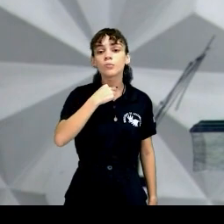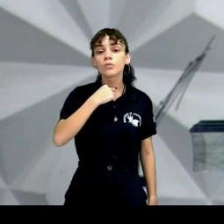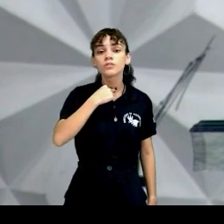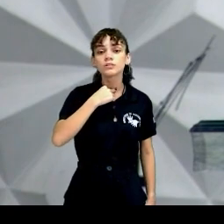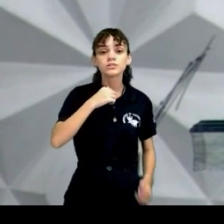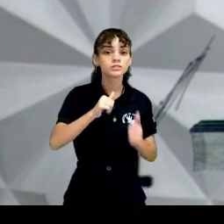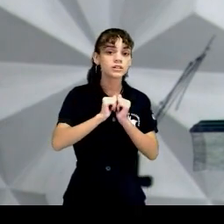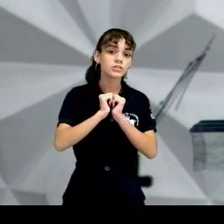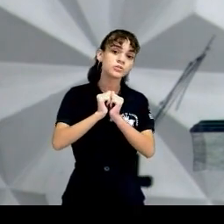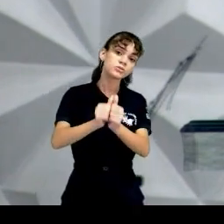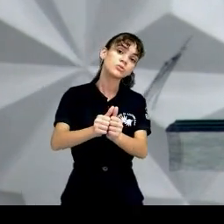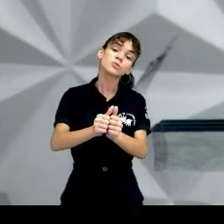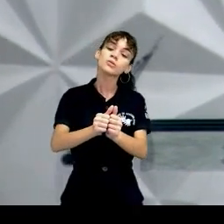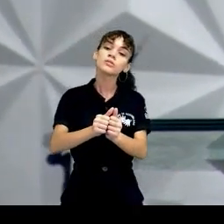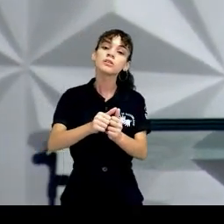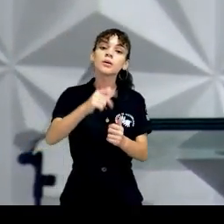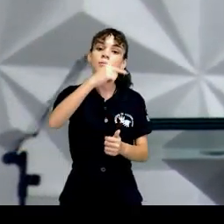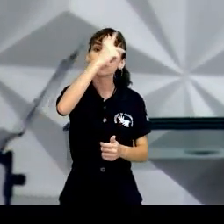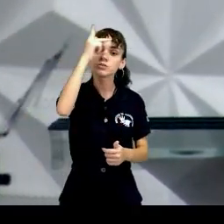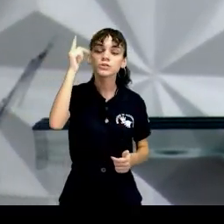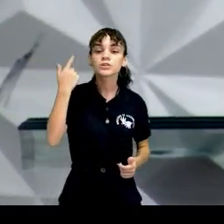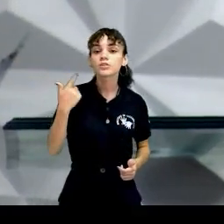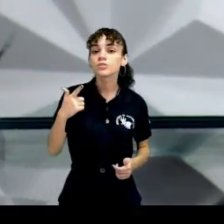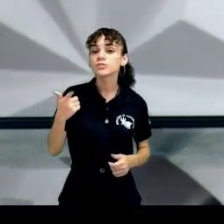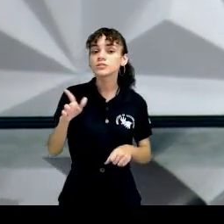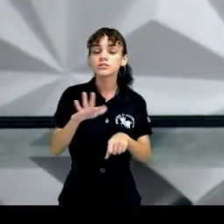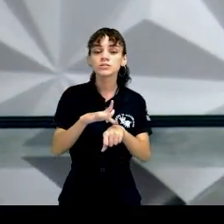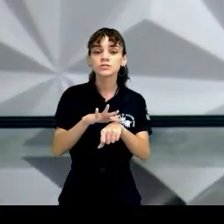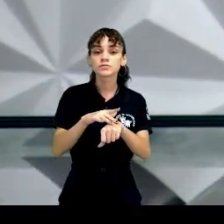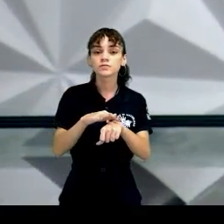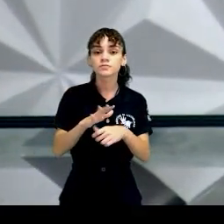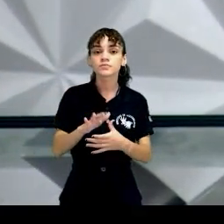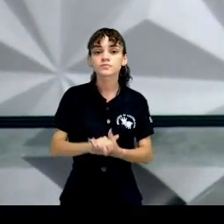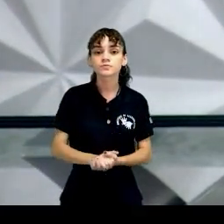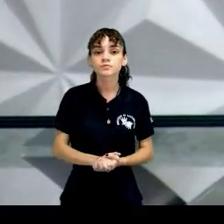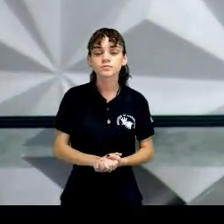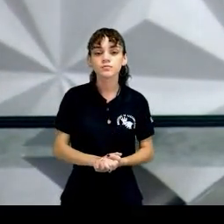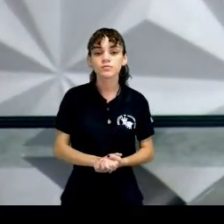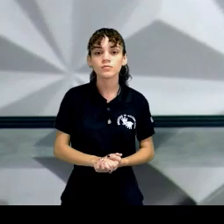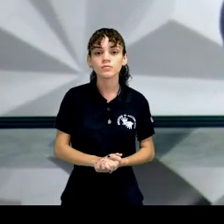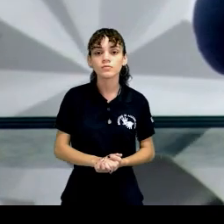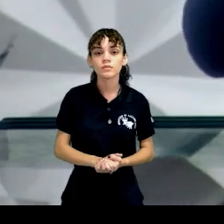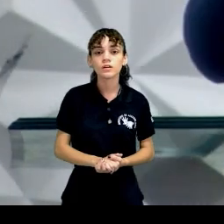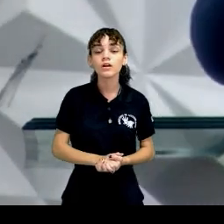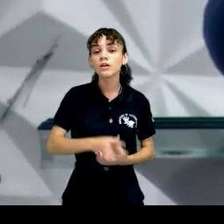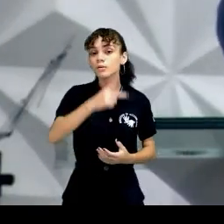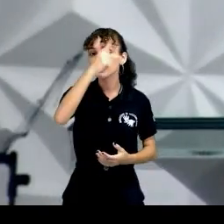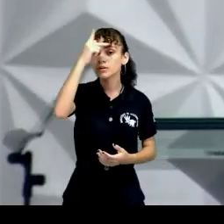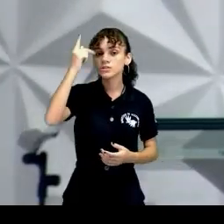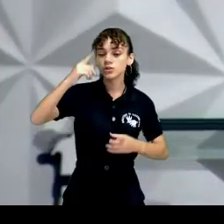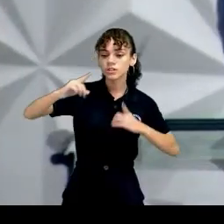que alguém são se aproximava da aldeia dos leprosos, o leproso precisava ficar em pé dizendo, olha,